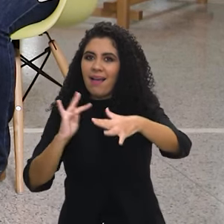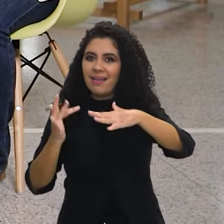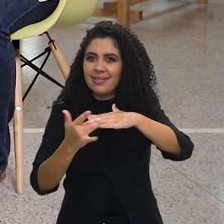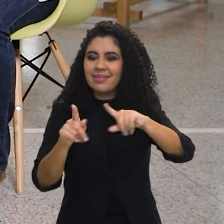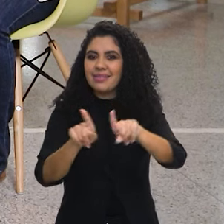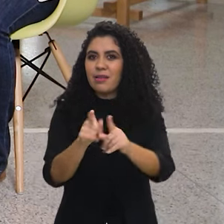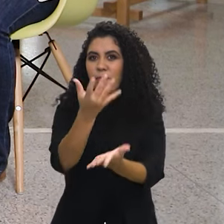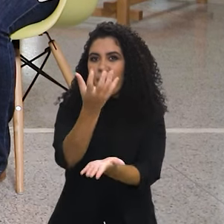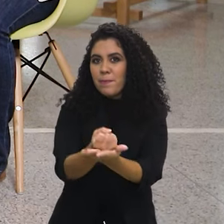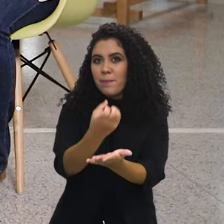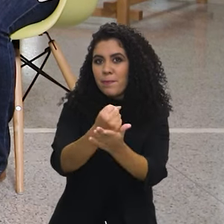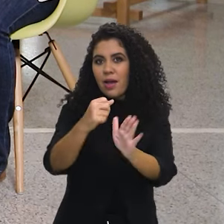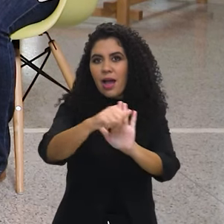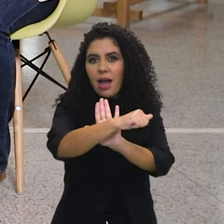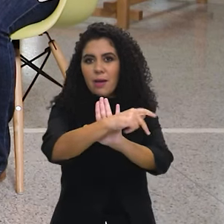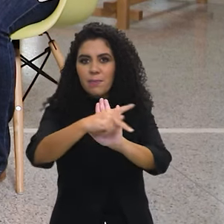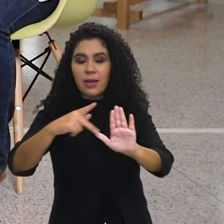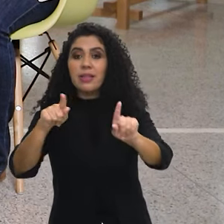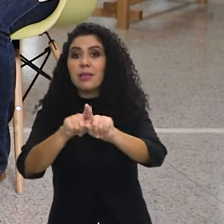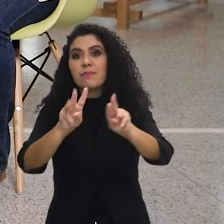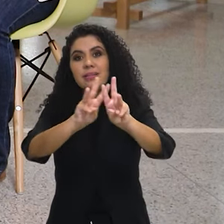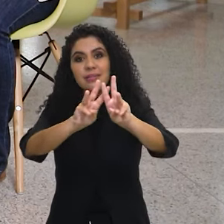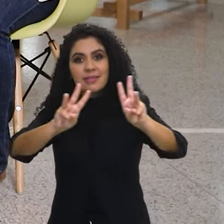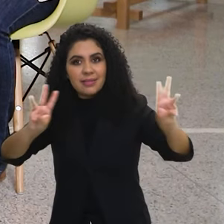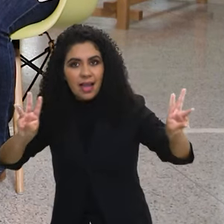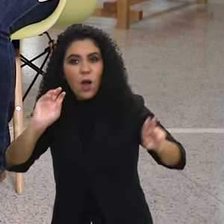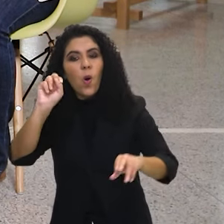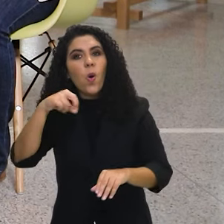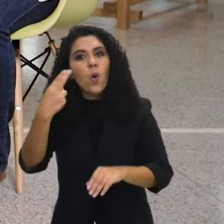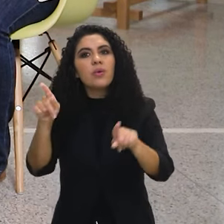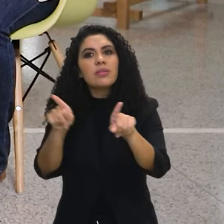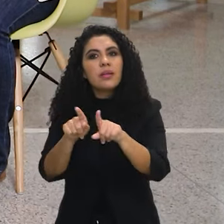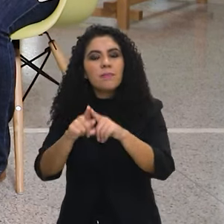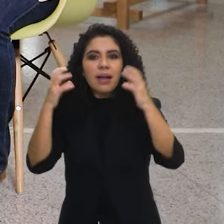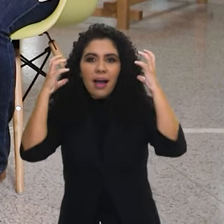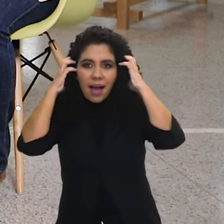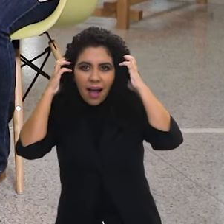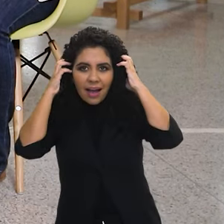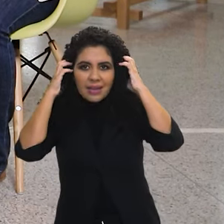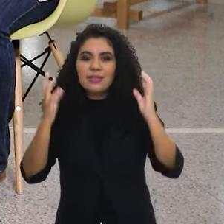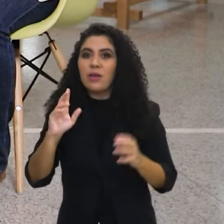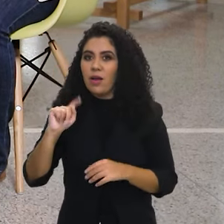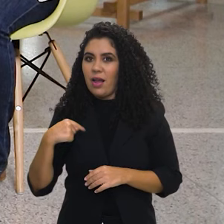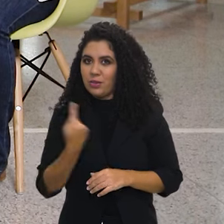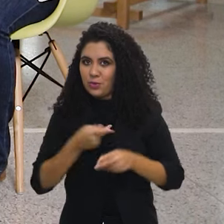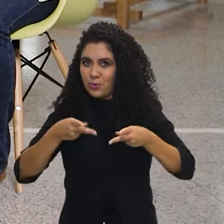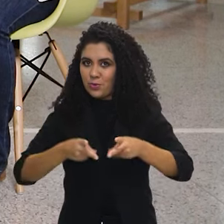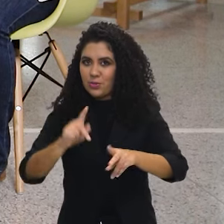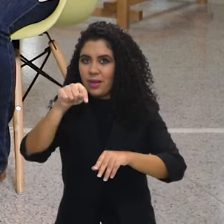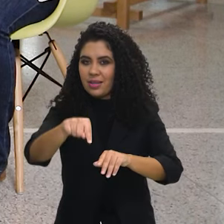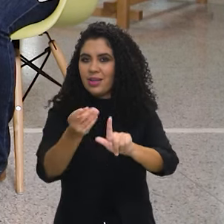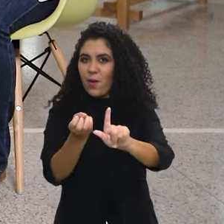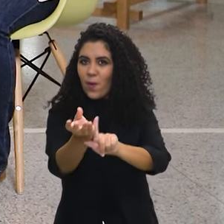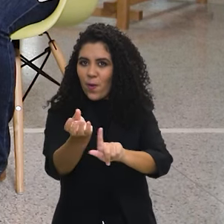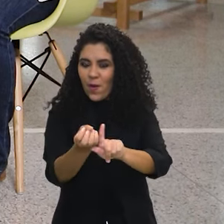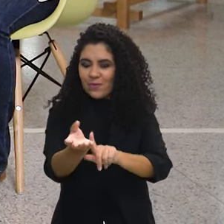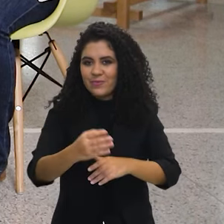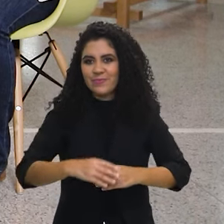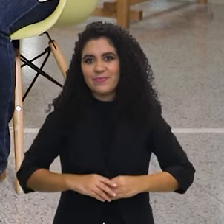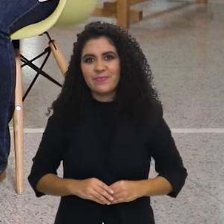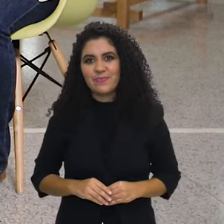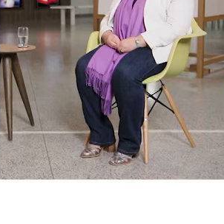sociais baixe o nosso aplicativo acesse o nosso site ou nos ouça pela rede nacional de rádio Brasil Continua em Pauta aqui no